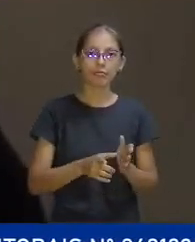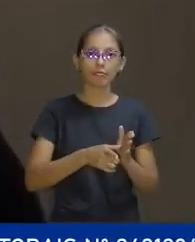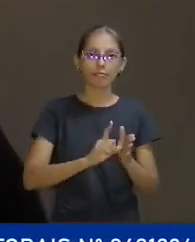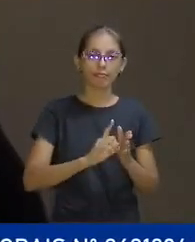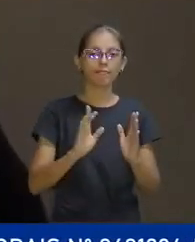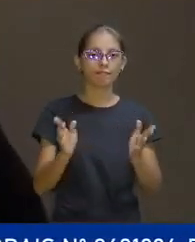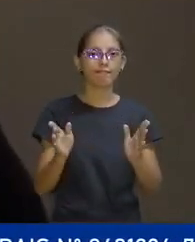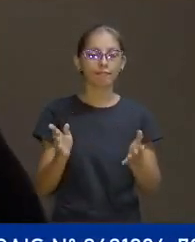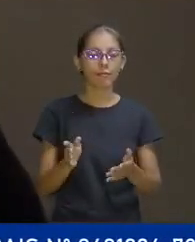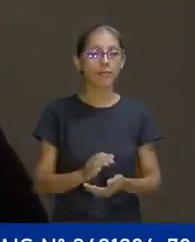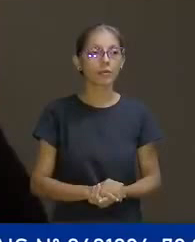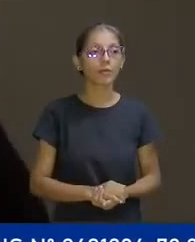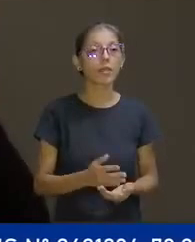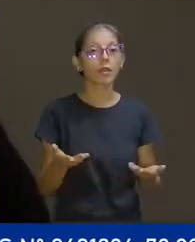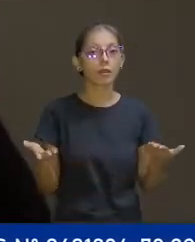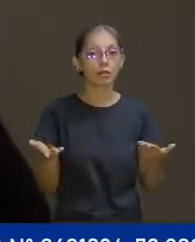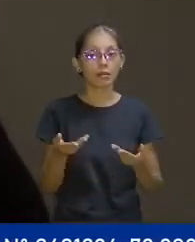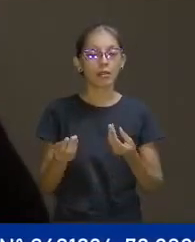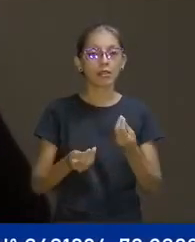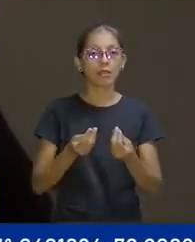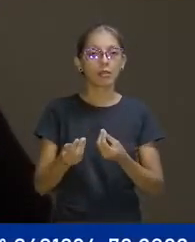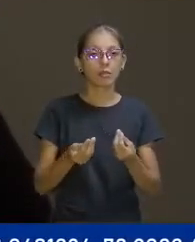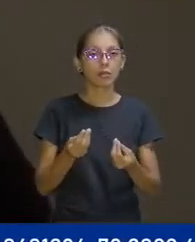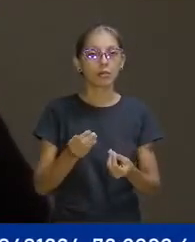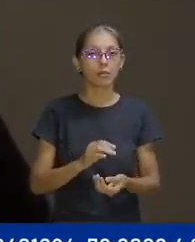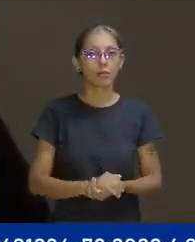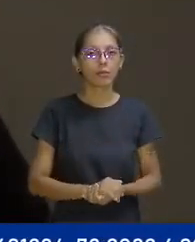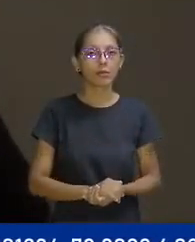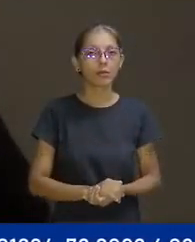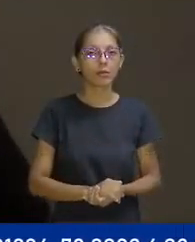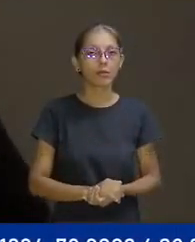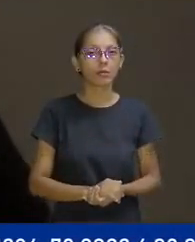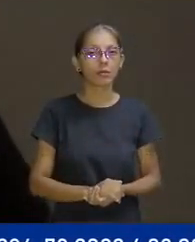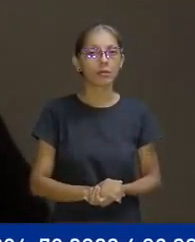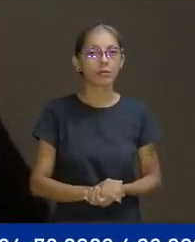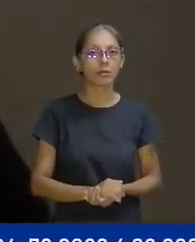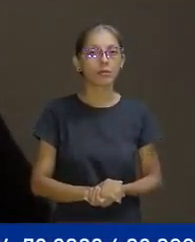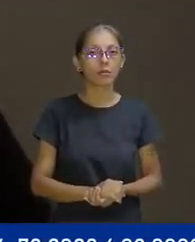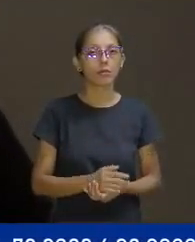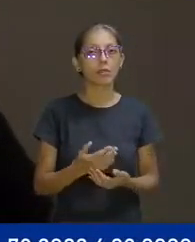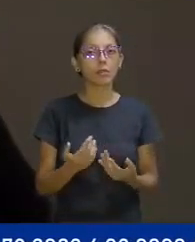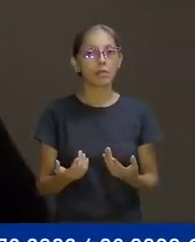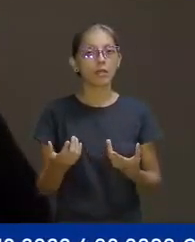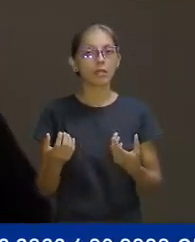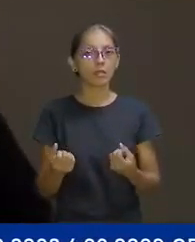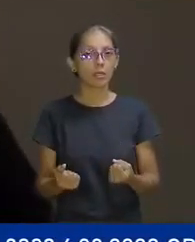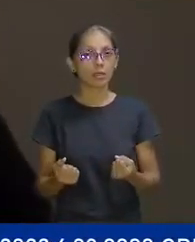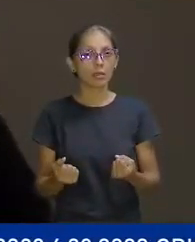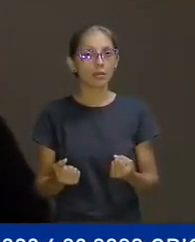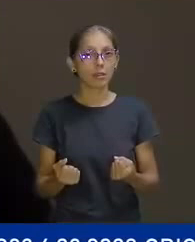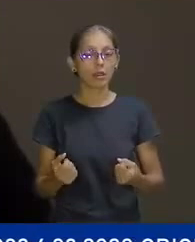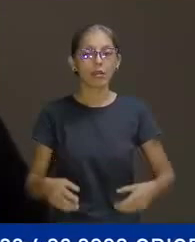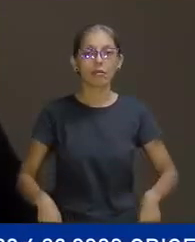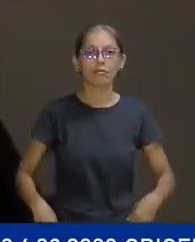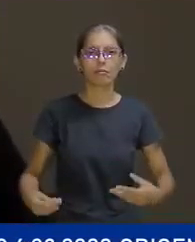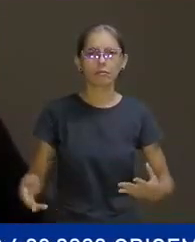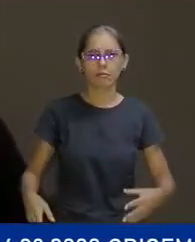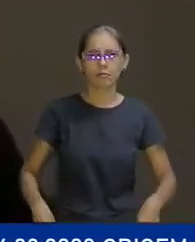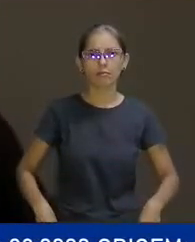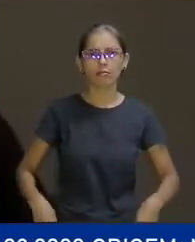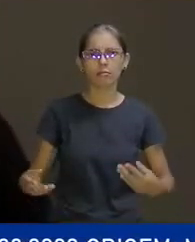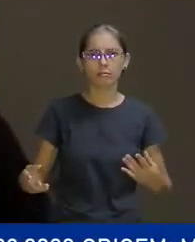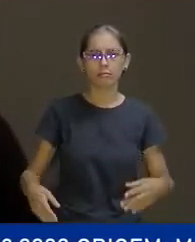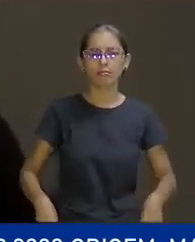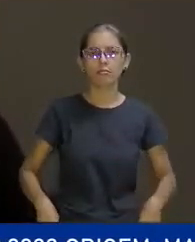argumento que levou essa Corte a considerar regular essas despesas não foi, né, o de que não se pode analisar a prestação de contas à luz do